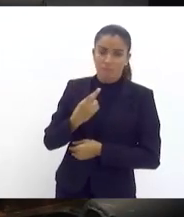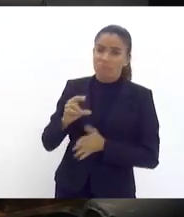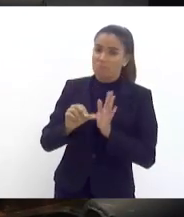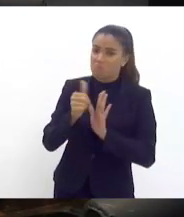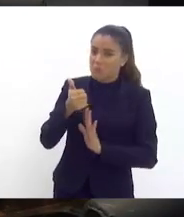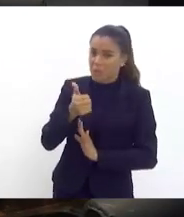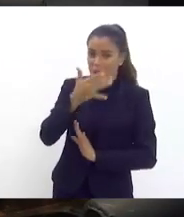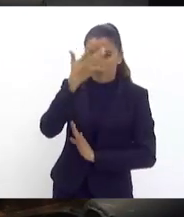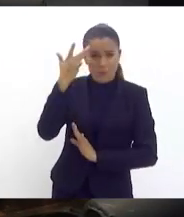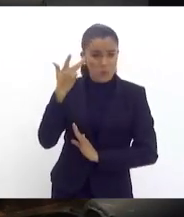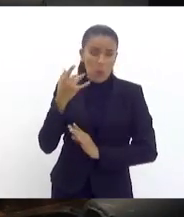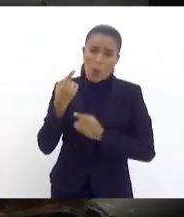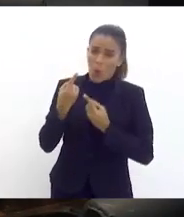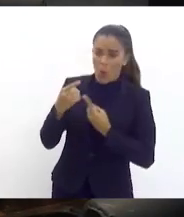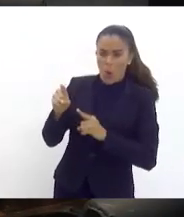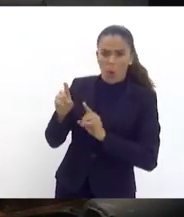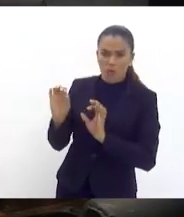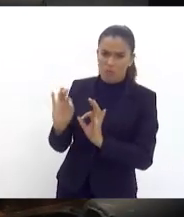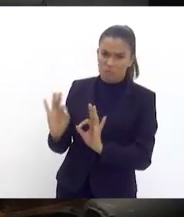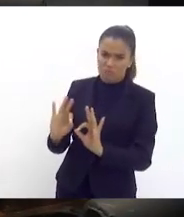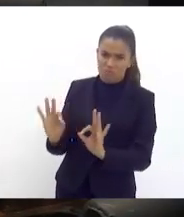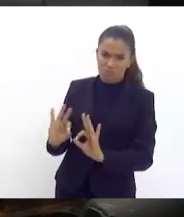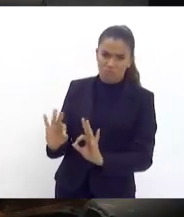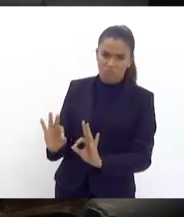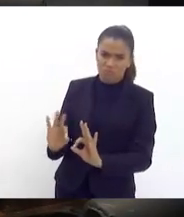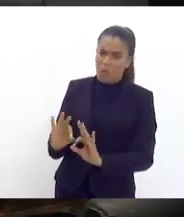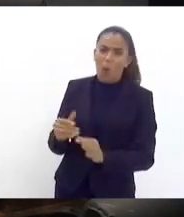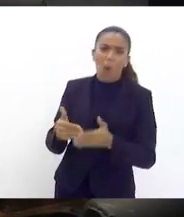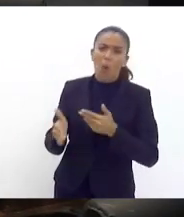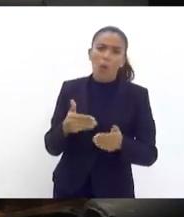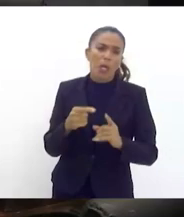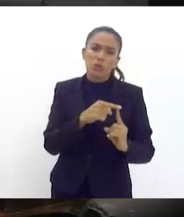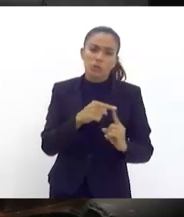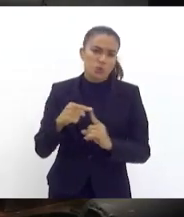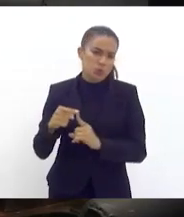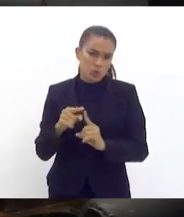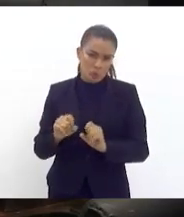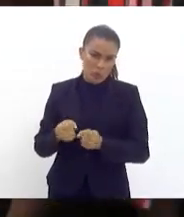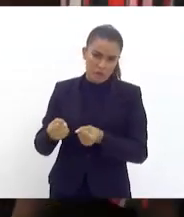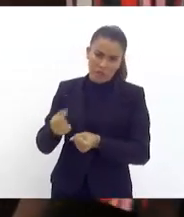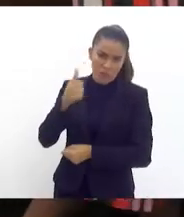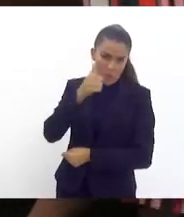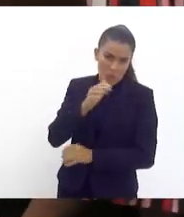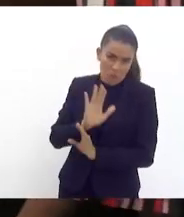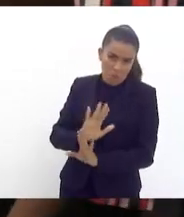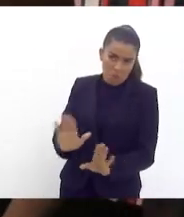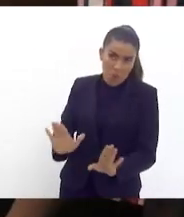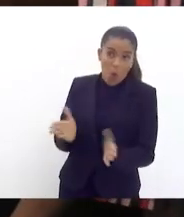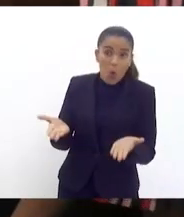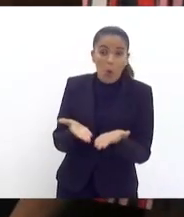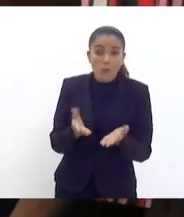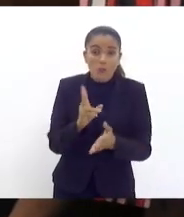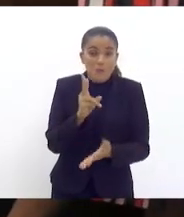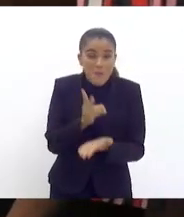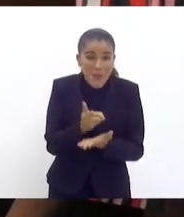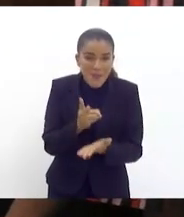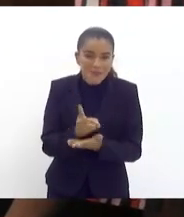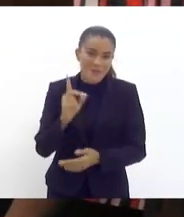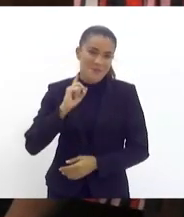Primeiro que ninguém é contra, espero eu, em relação a qualquer tipo de ação em defesa da mulher. Hoje mesmo, em Minas